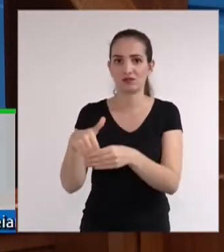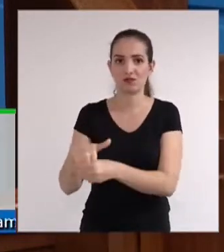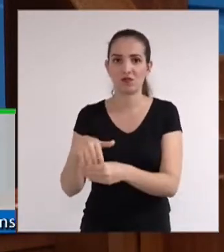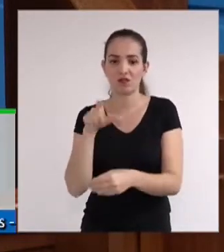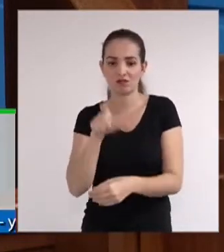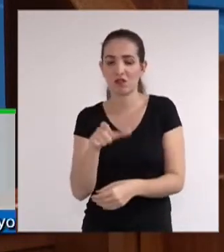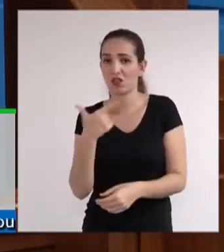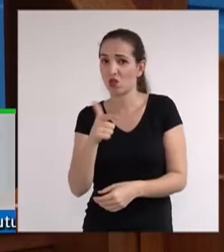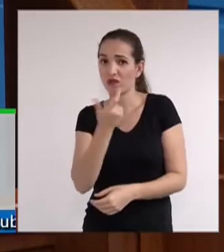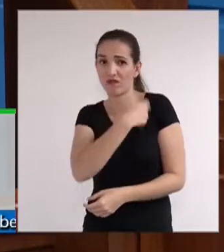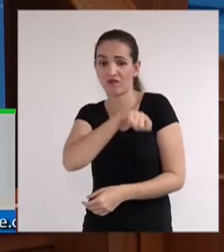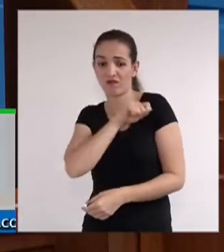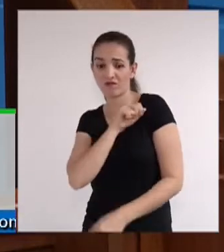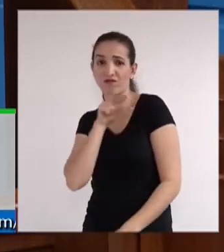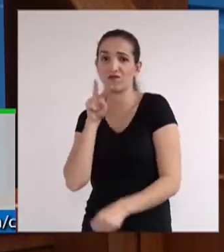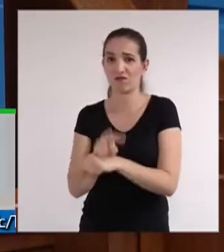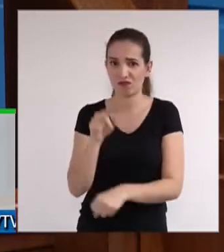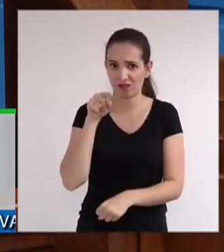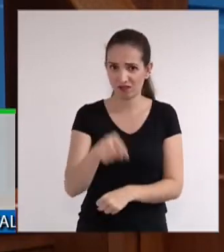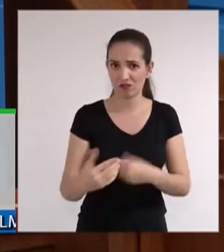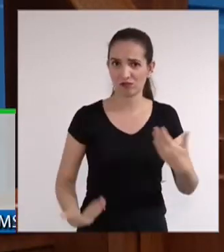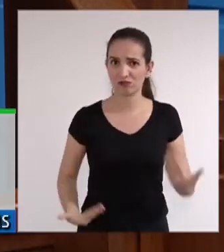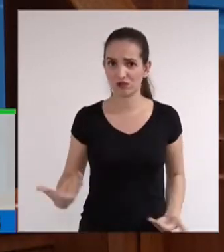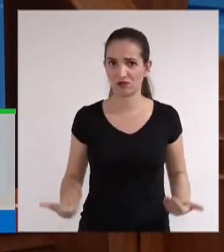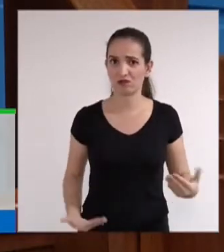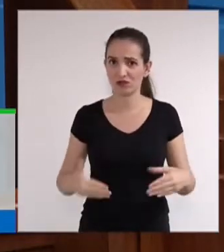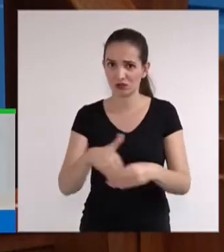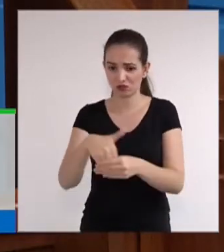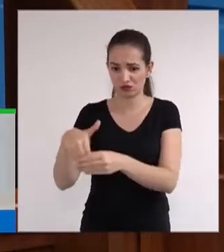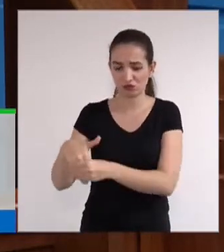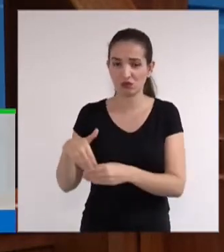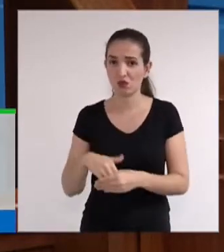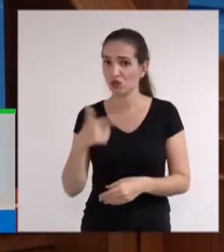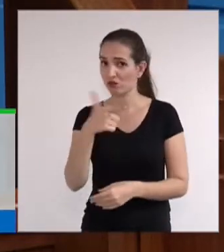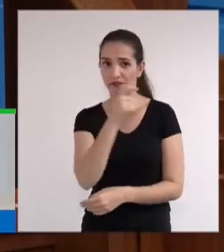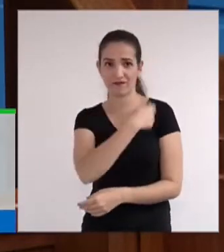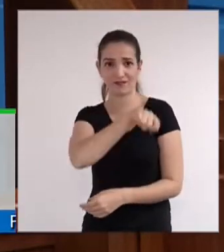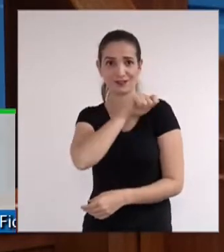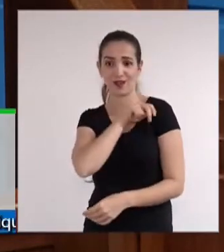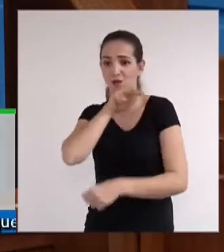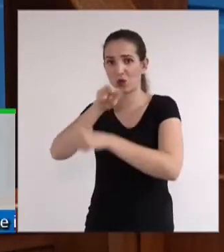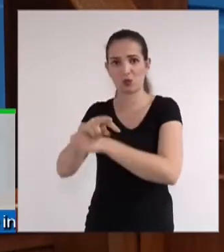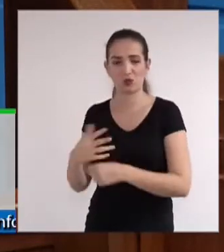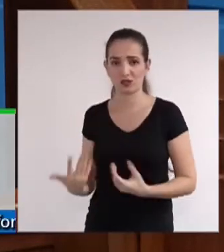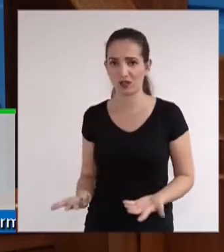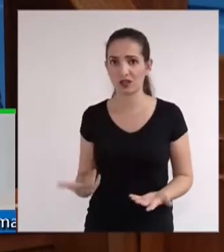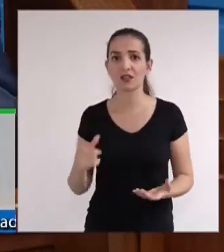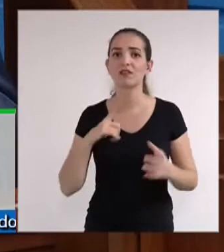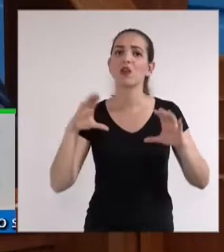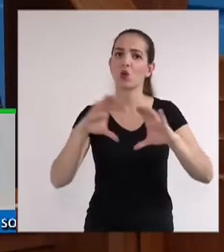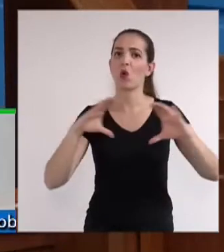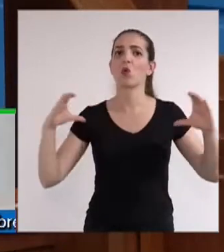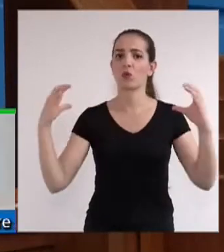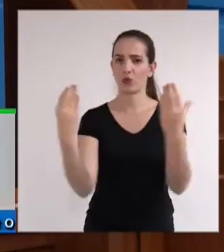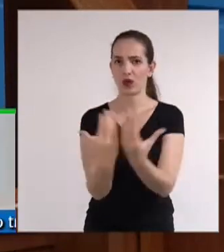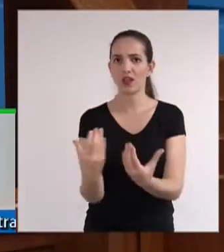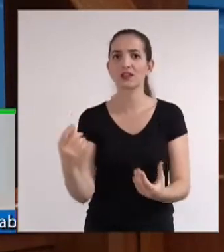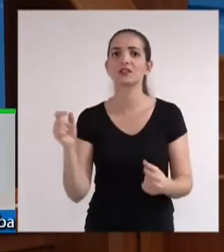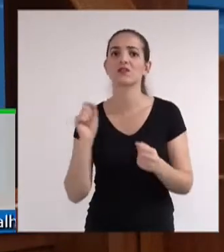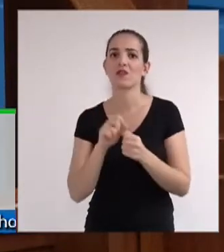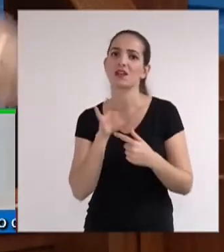fiscalize a própria conduta do administrador do serviço eleitoral. Nenhuma medida. Eles fazem congressos, eles